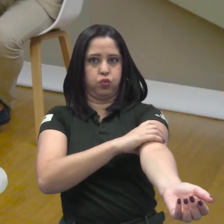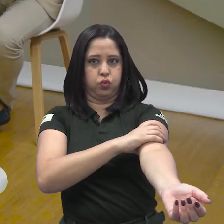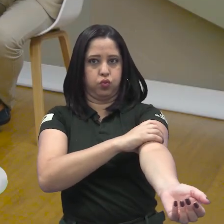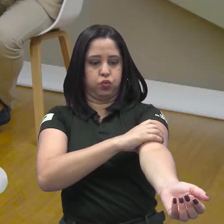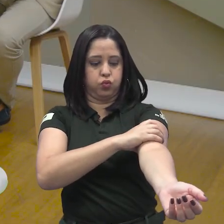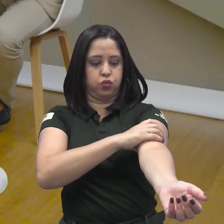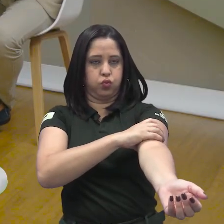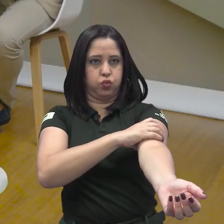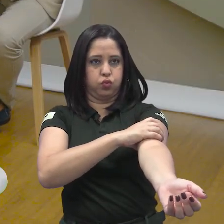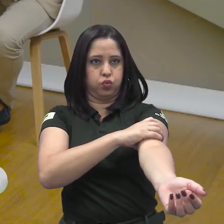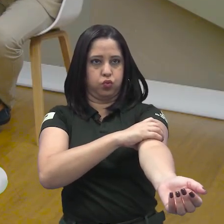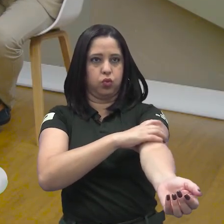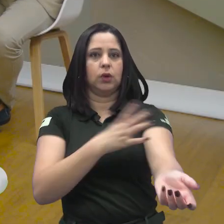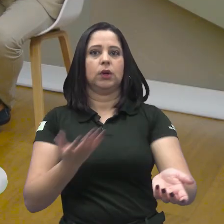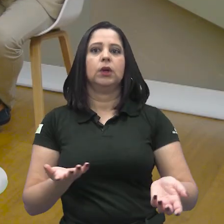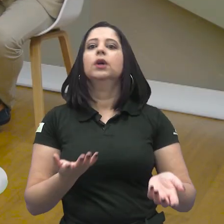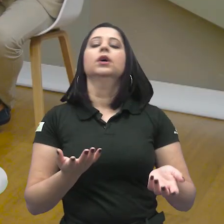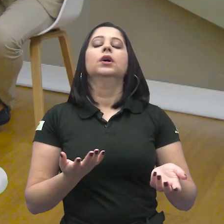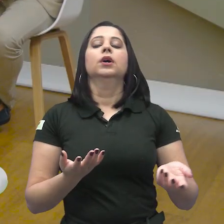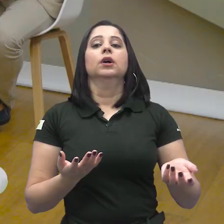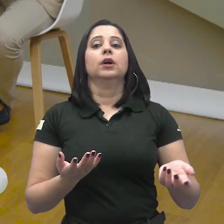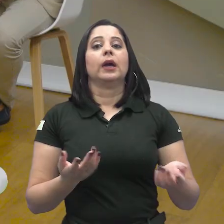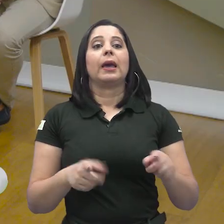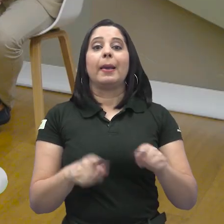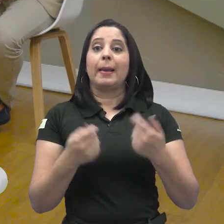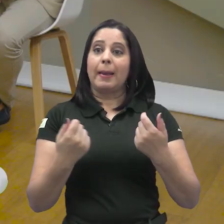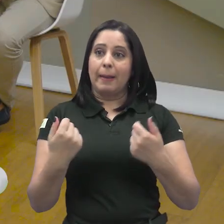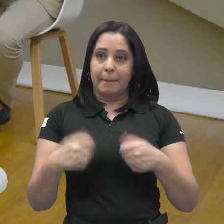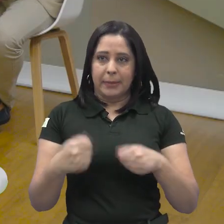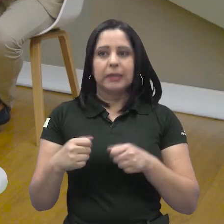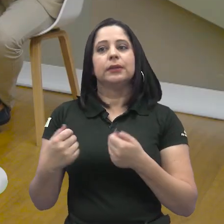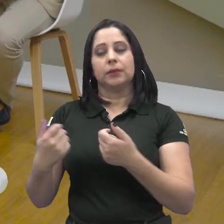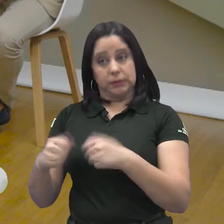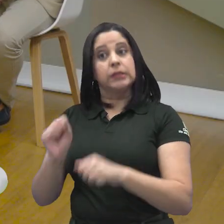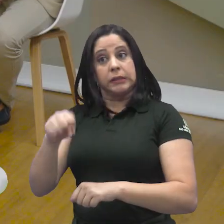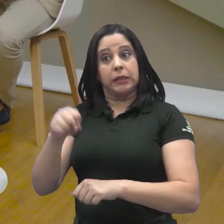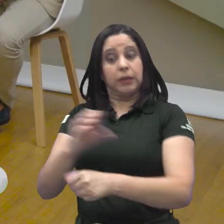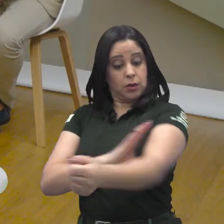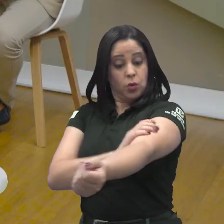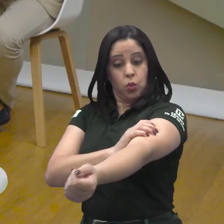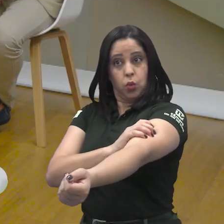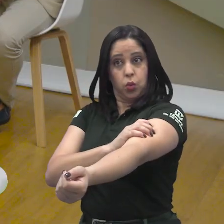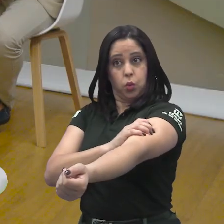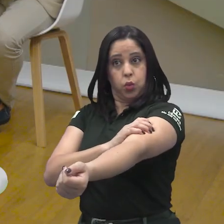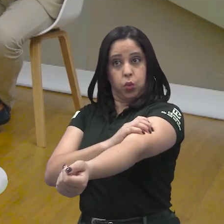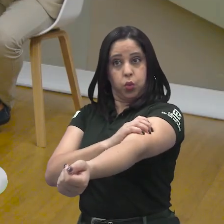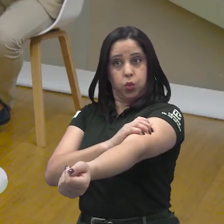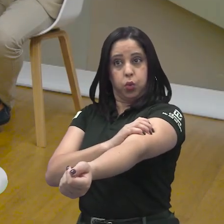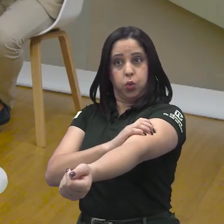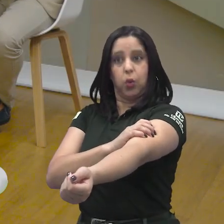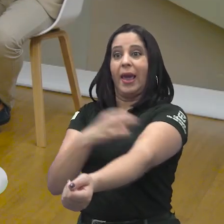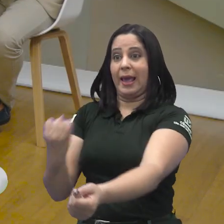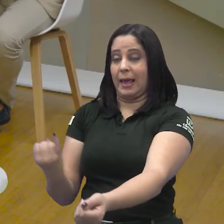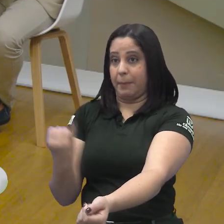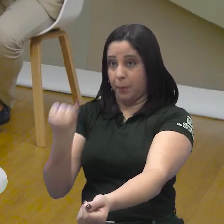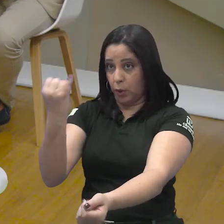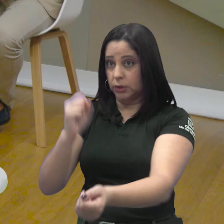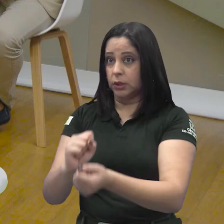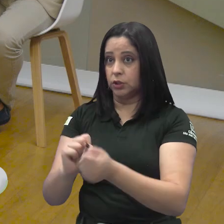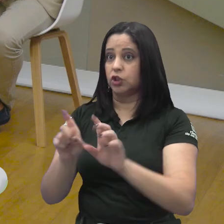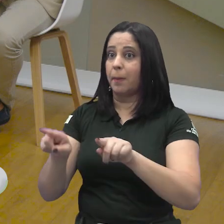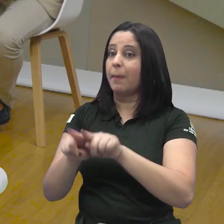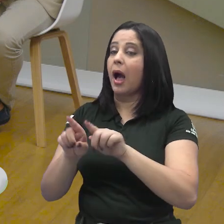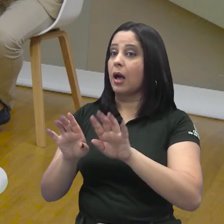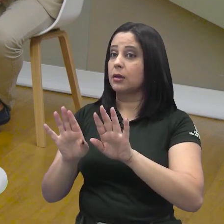preferencialmente o de braço, do que o de punho, e lembrar de calibrar ele uma vez por ano. Sim. Isso é importante, ver um local na cidade onde pode fazer